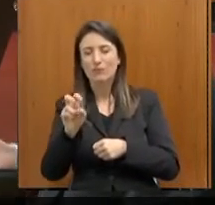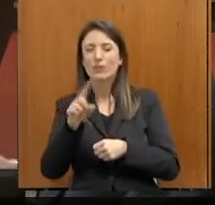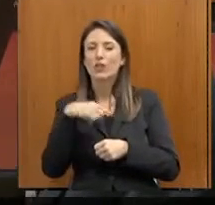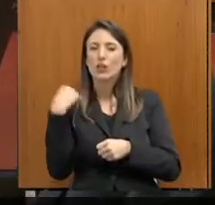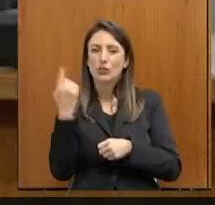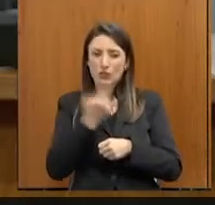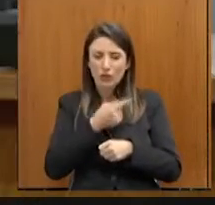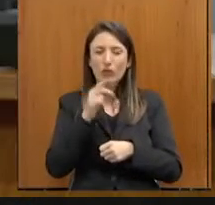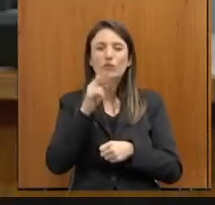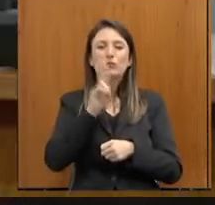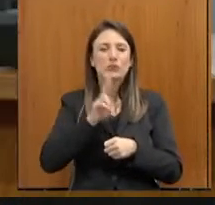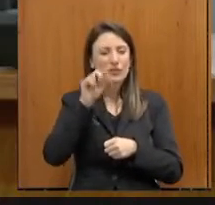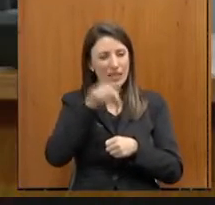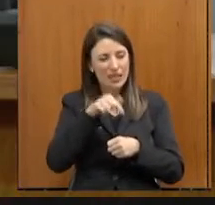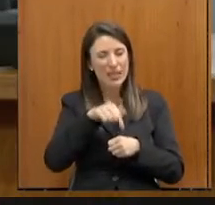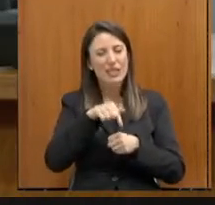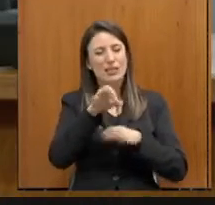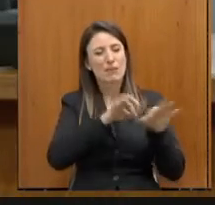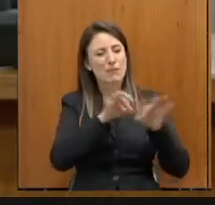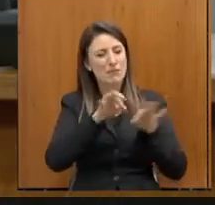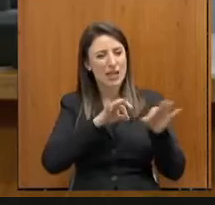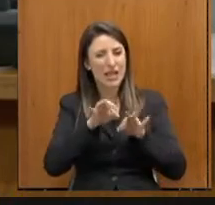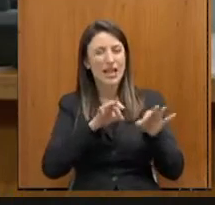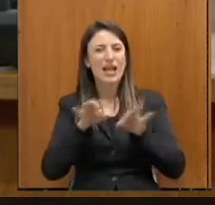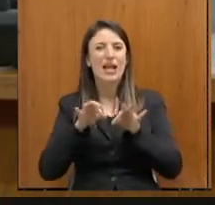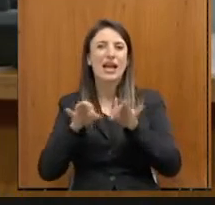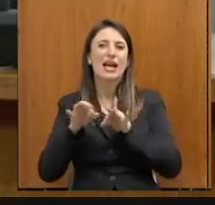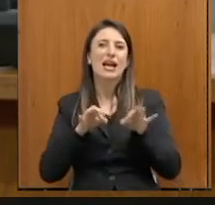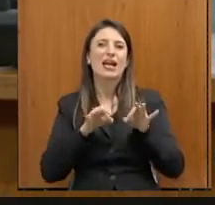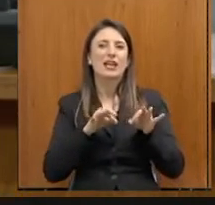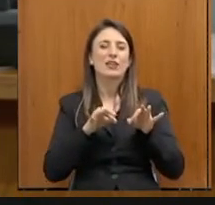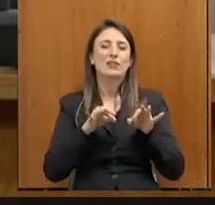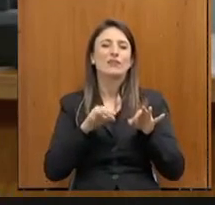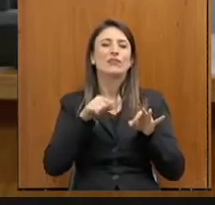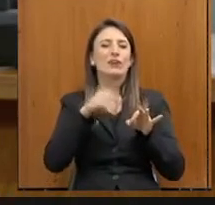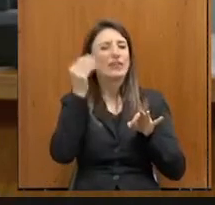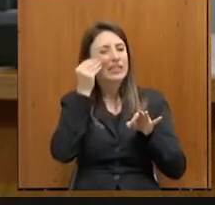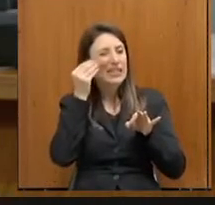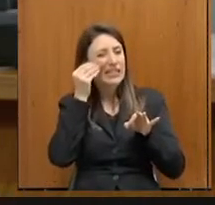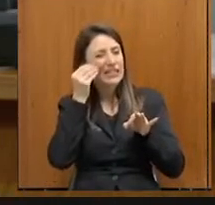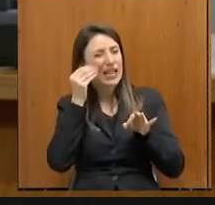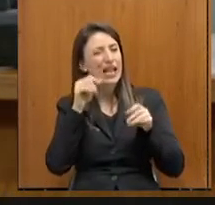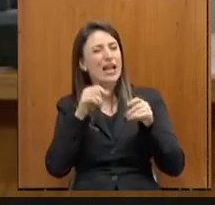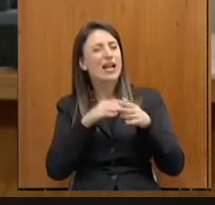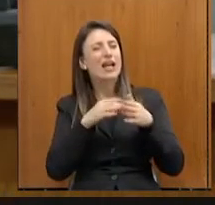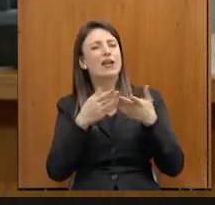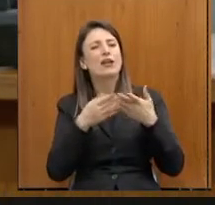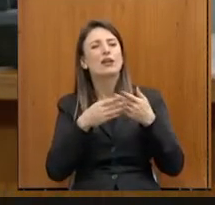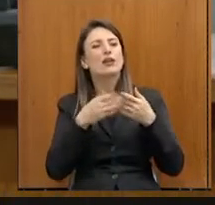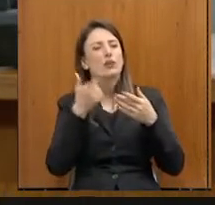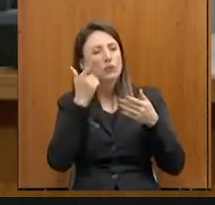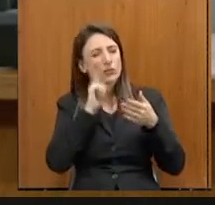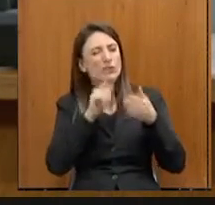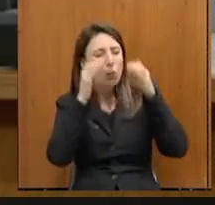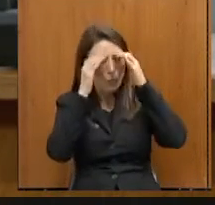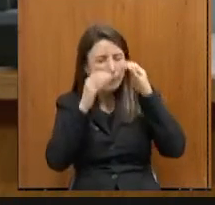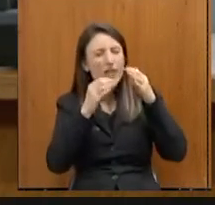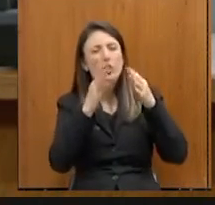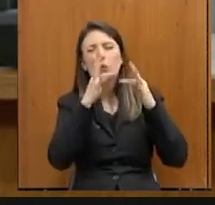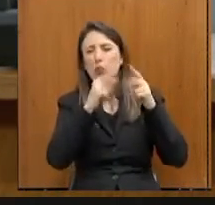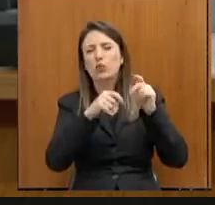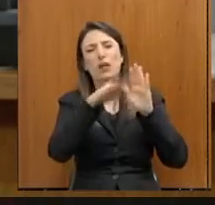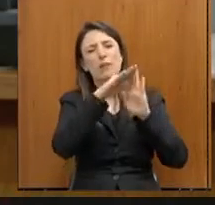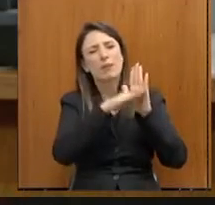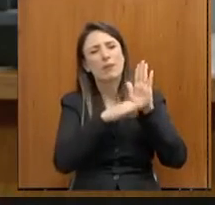esse plano praticamente zerar as demandas represadas que o Estado tem hoje e que travam o desenvolvimento a